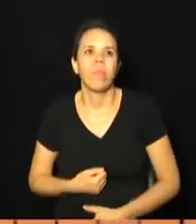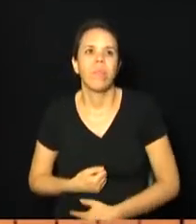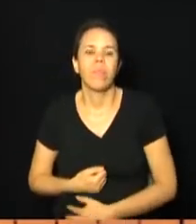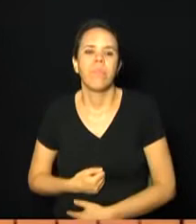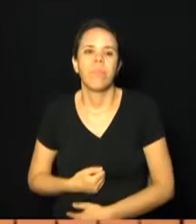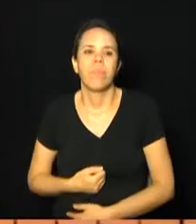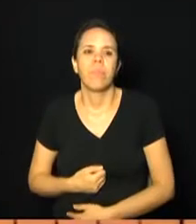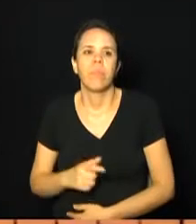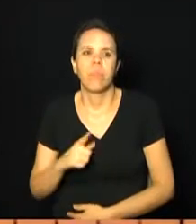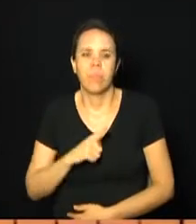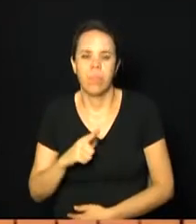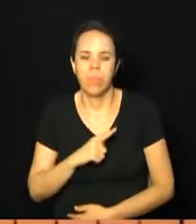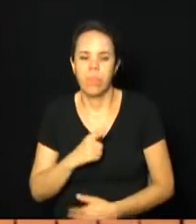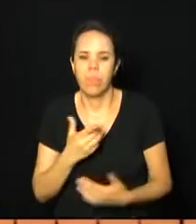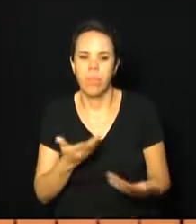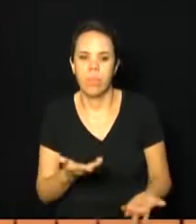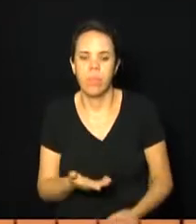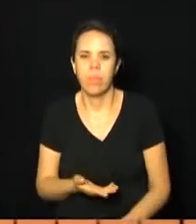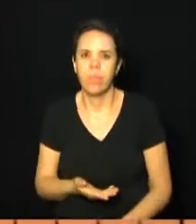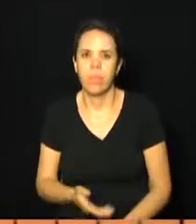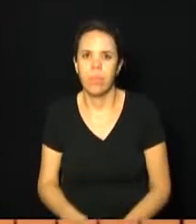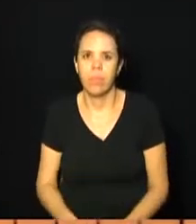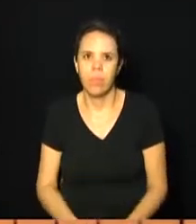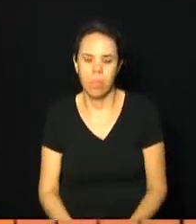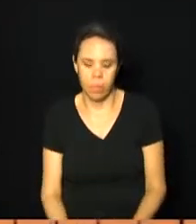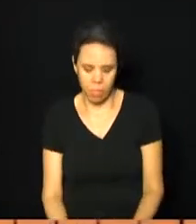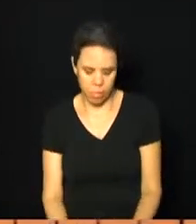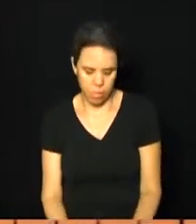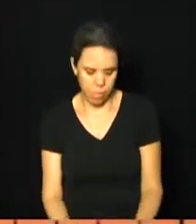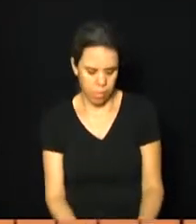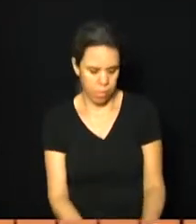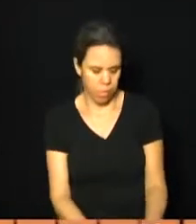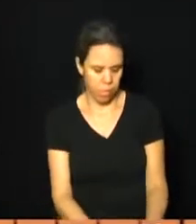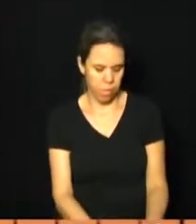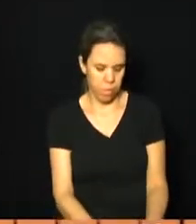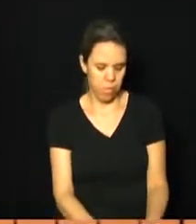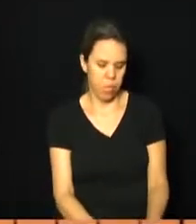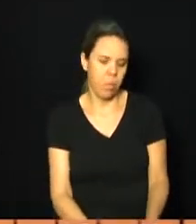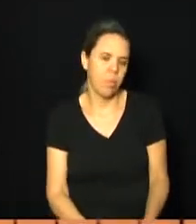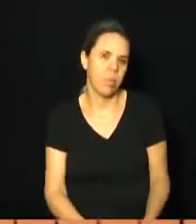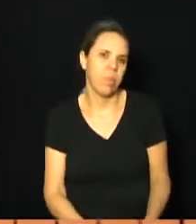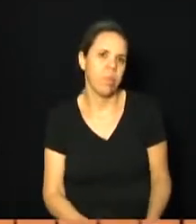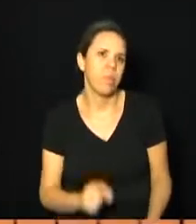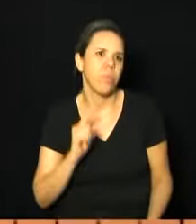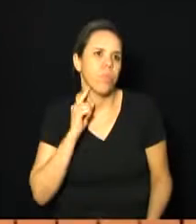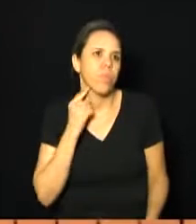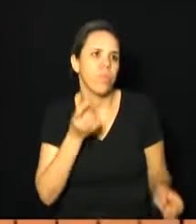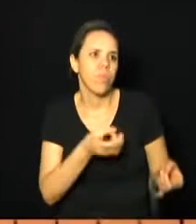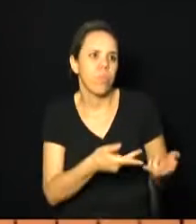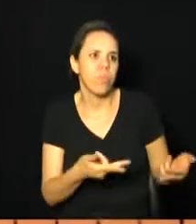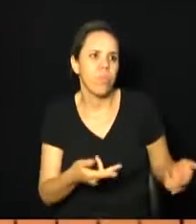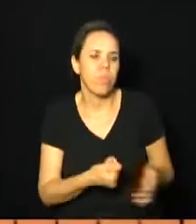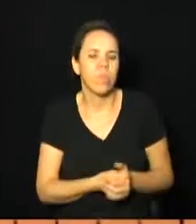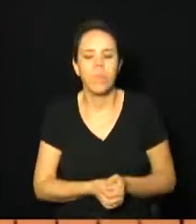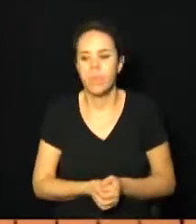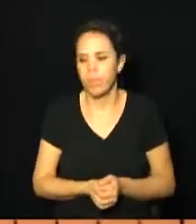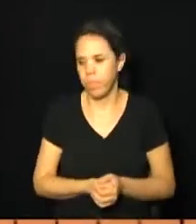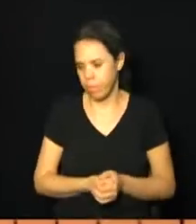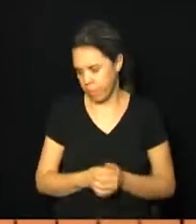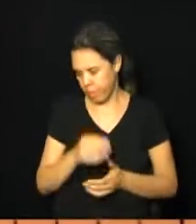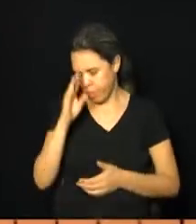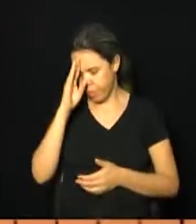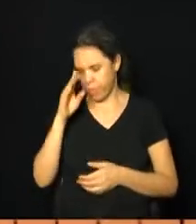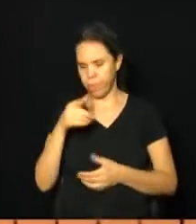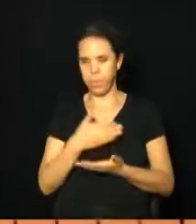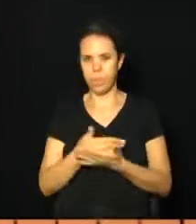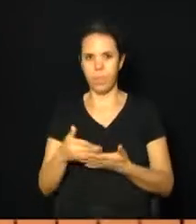Então a gente tem esse inconveniente realmente de entulho, lixo, principalmente na hora que